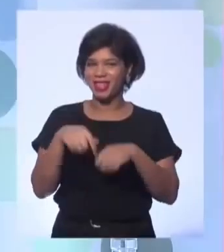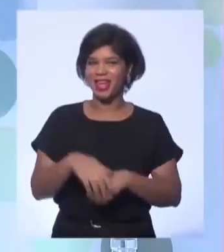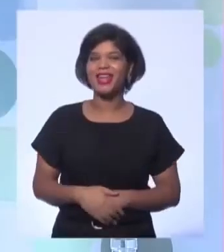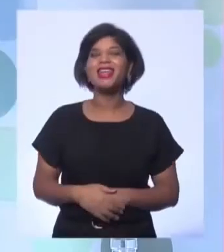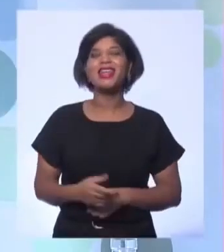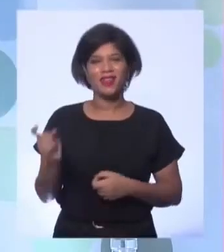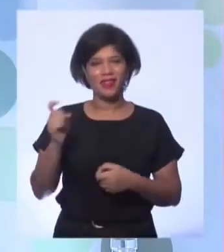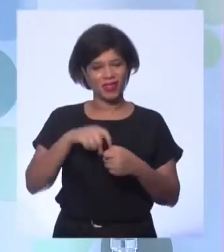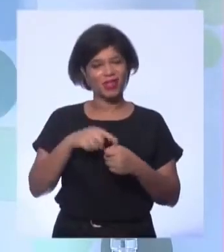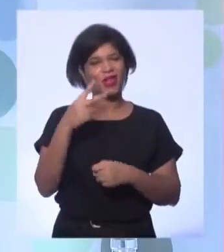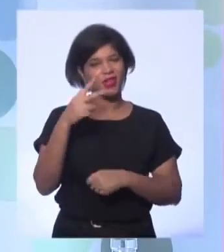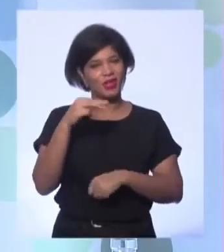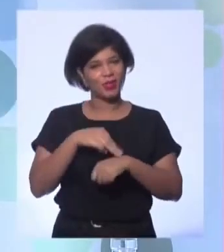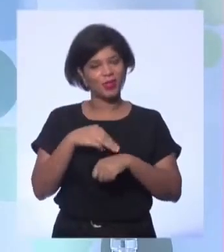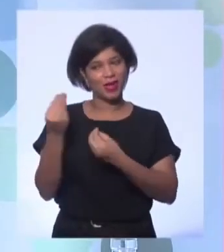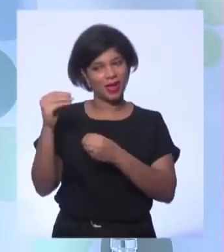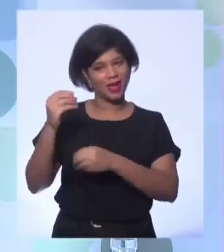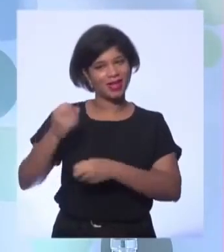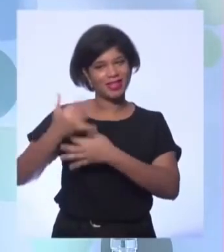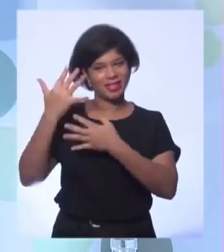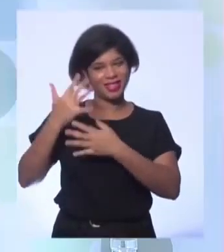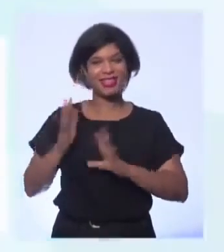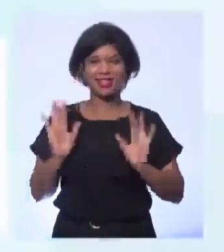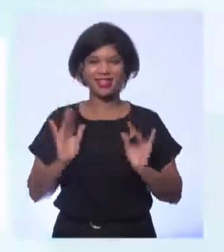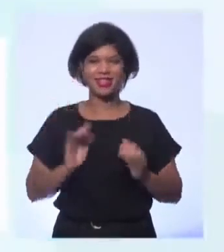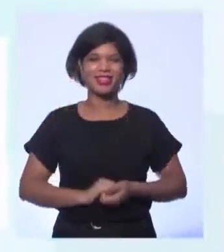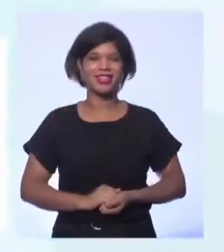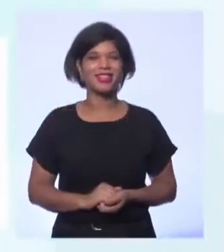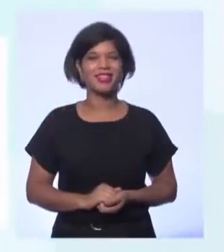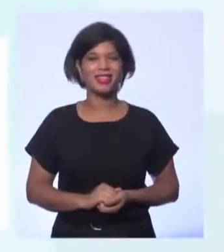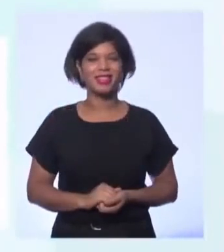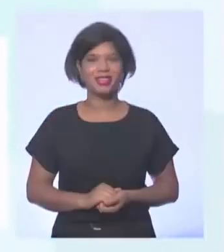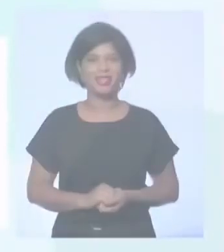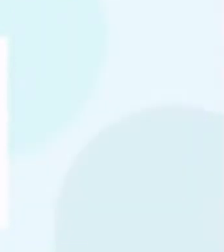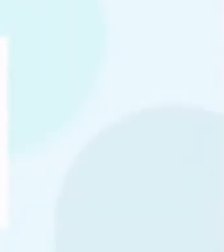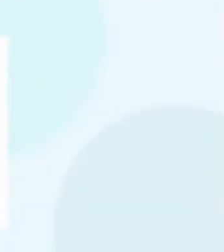então voltamos em 2 minutos. Coloca a resposta lá para mim no chat. Até já.